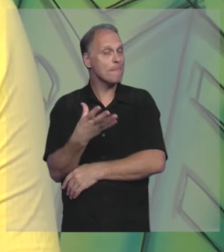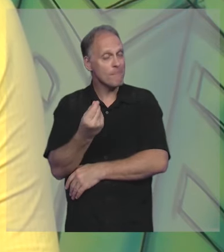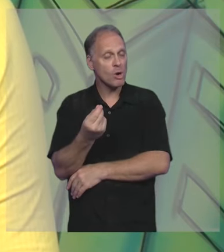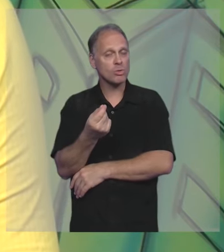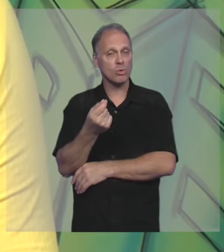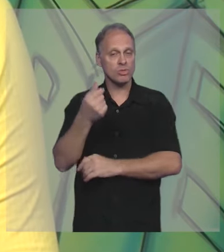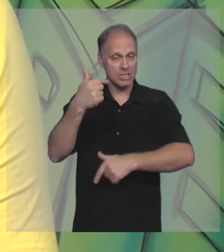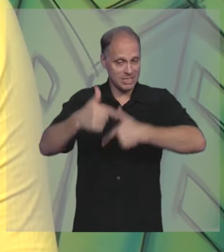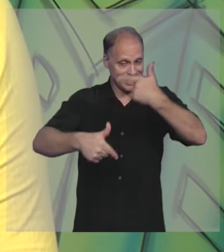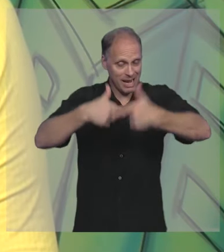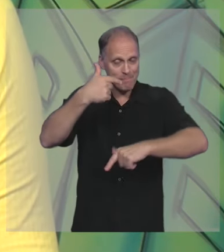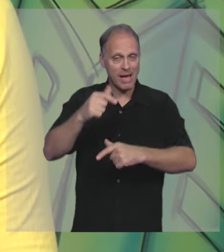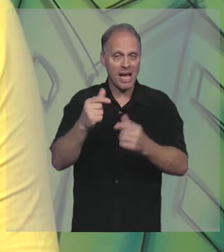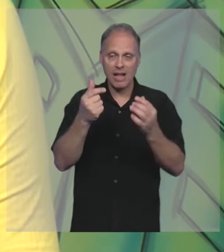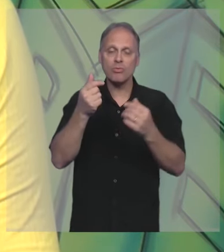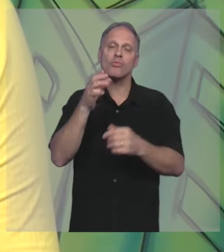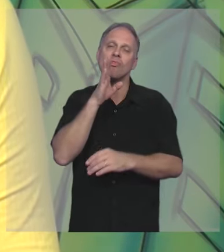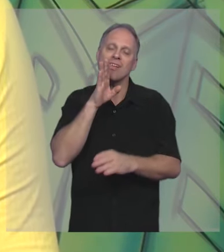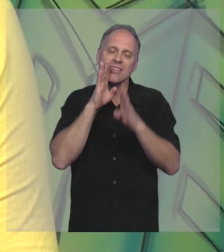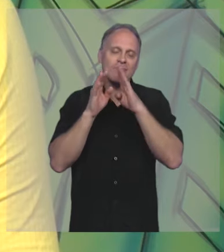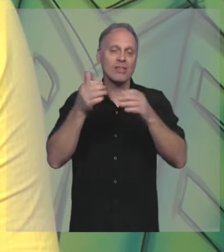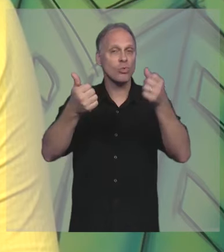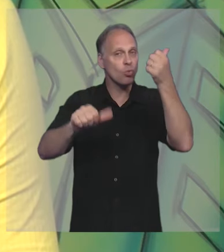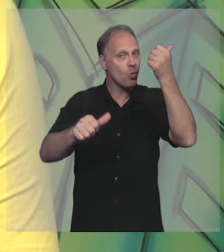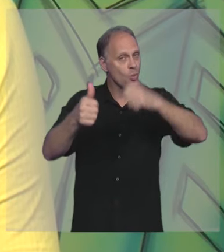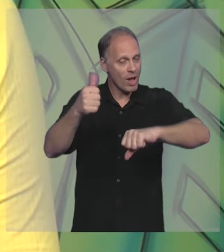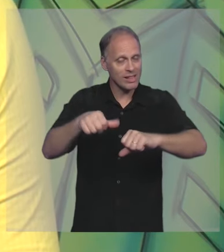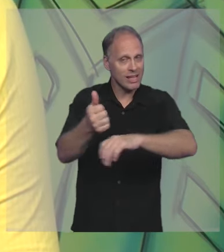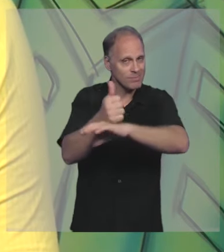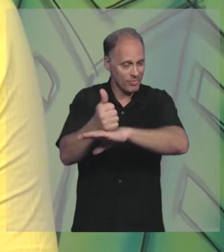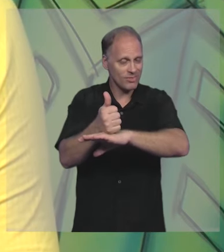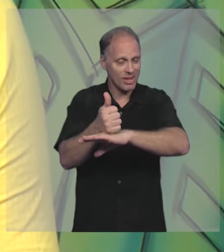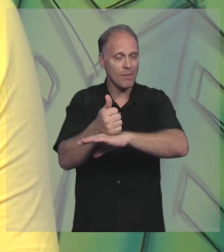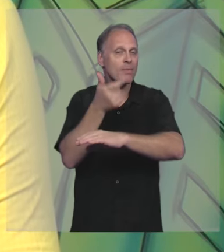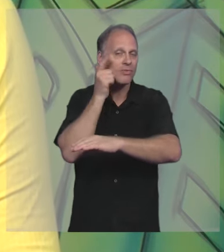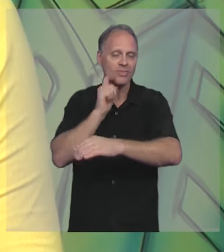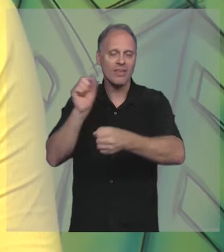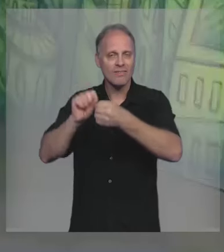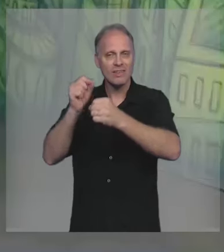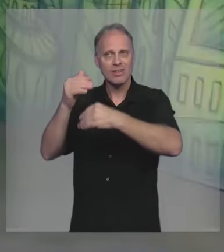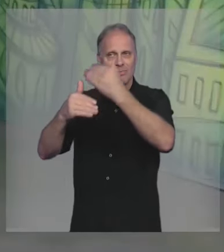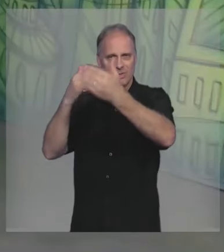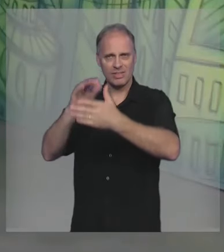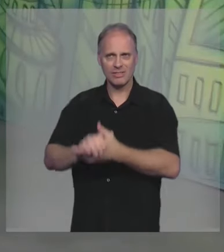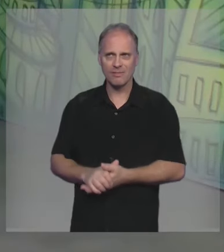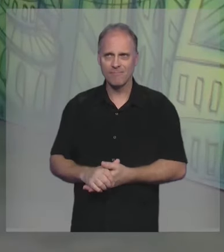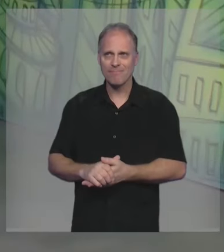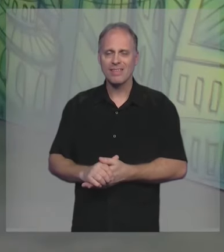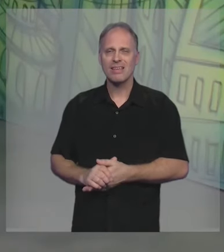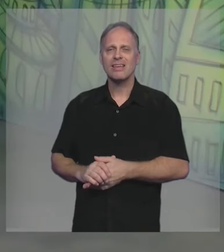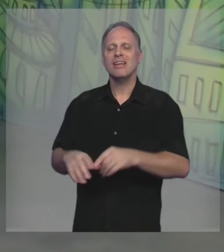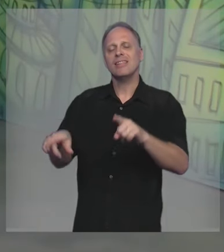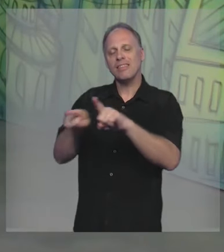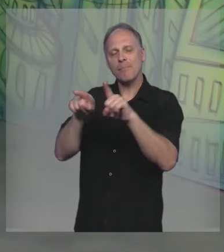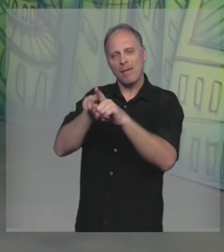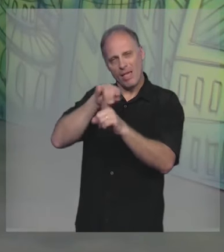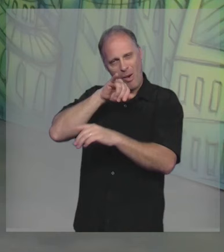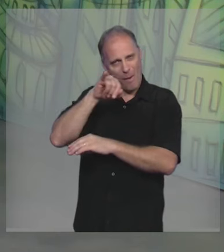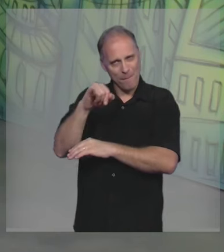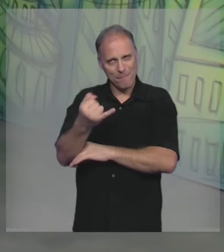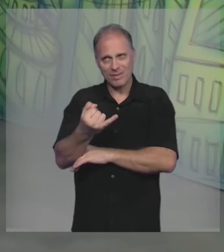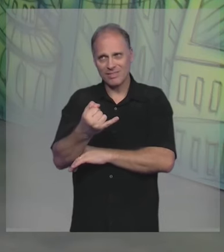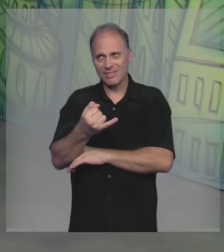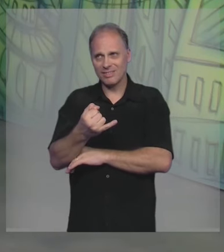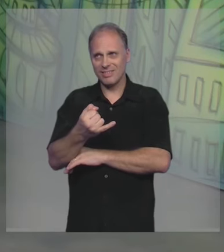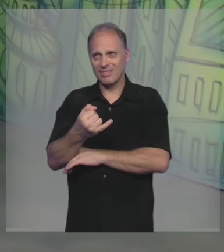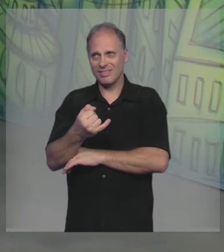muito de mão de obra qualificada. Exatamente para conseguir Mas ao mesmo tempo não está oportunizando